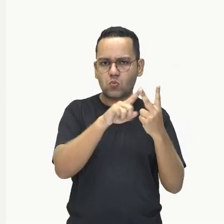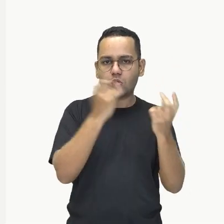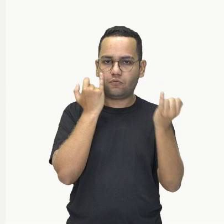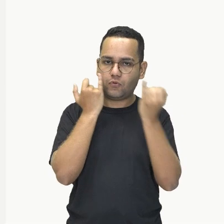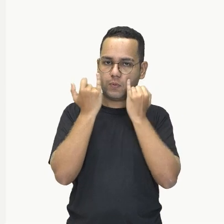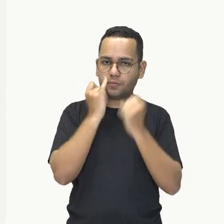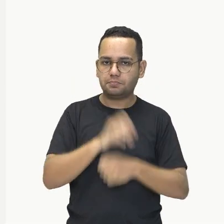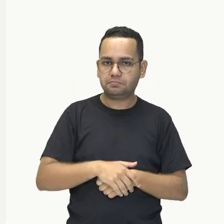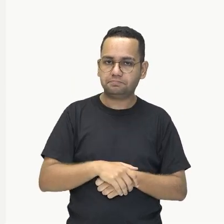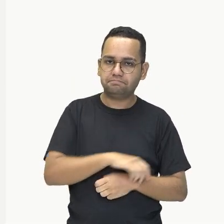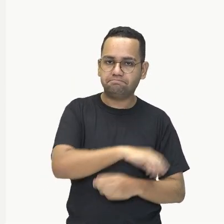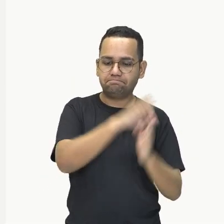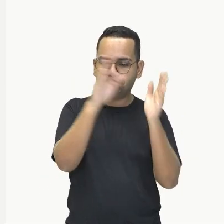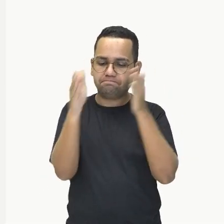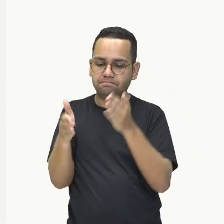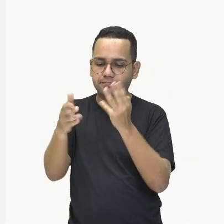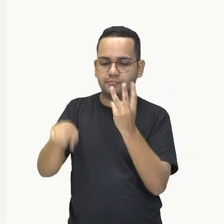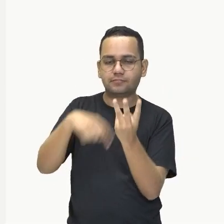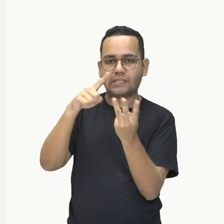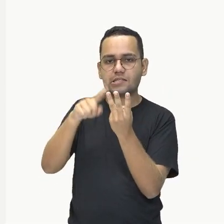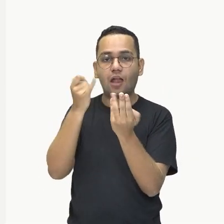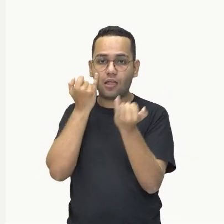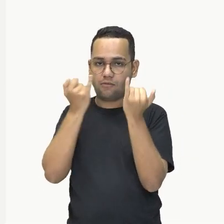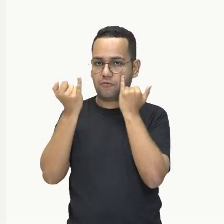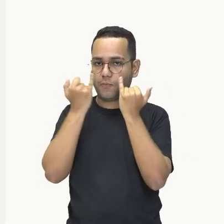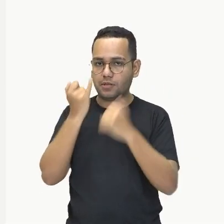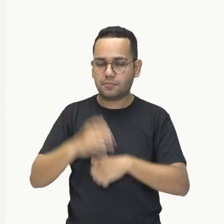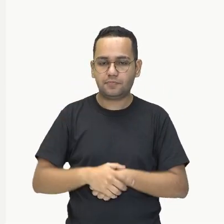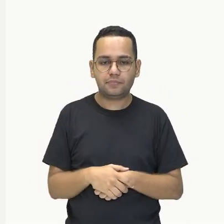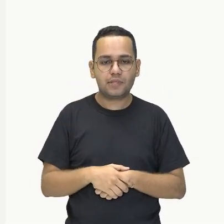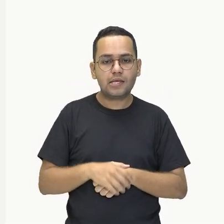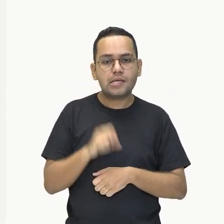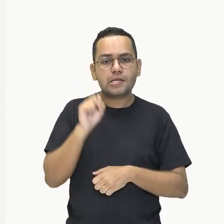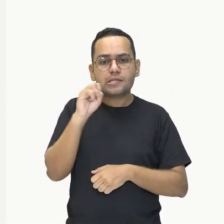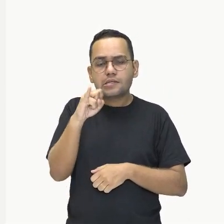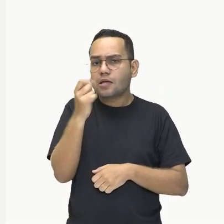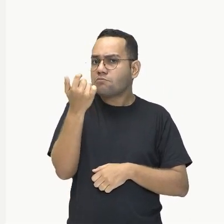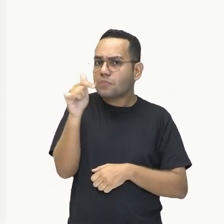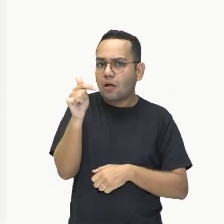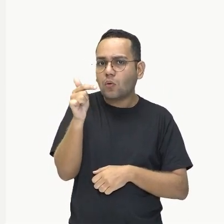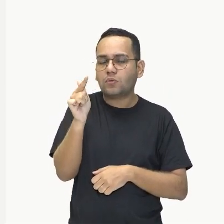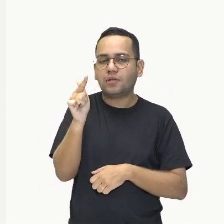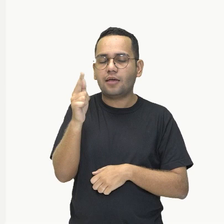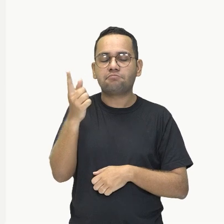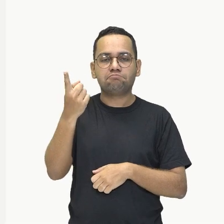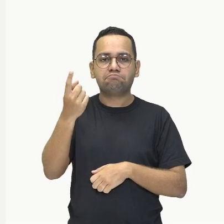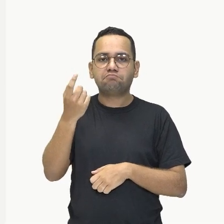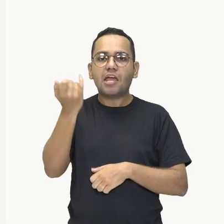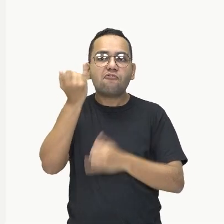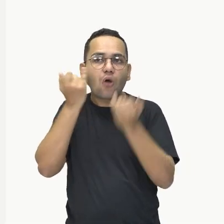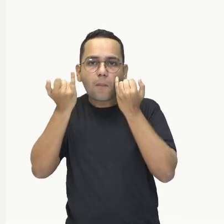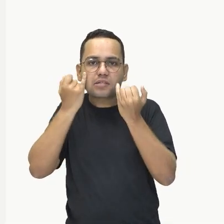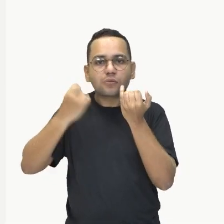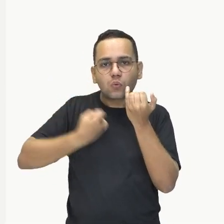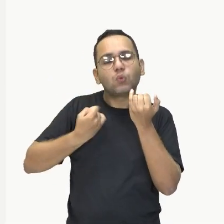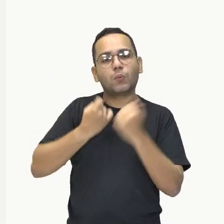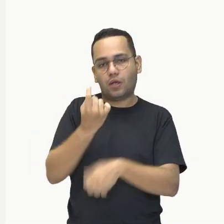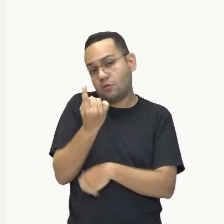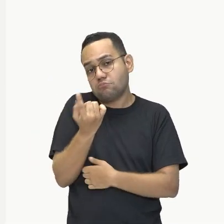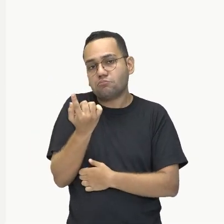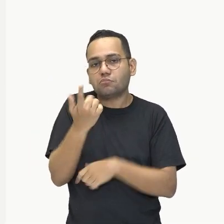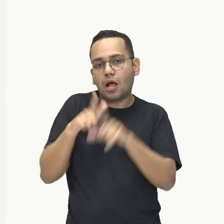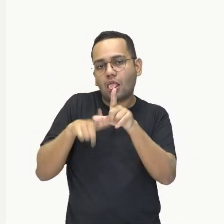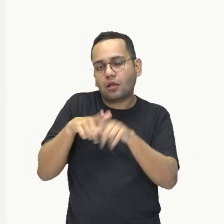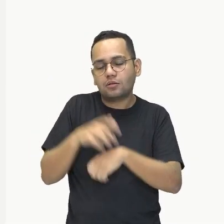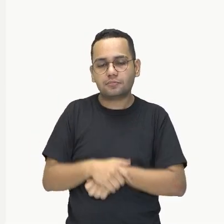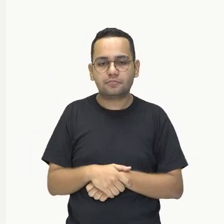O meu terceiro termo aqui, ó, quando não aparece o expoente, é um Então, meu x é elevado a 1,